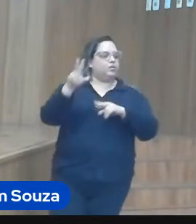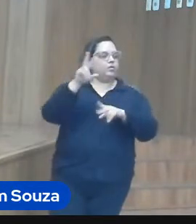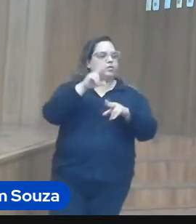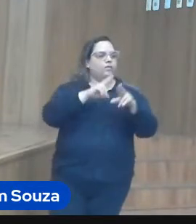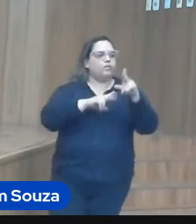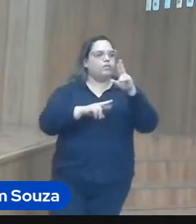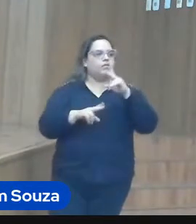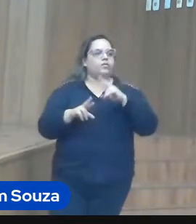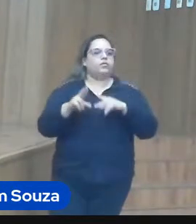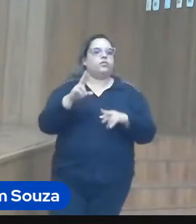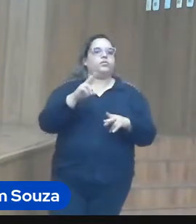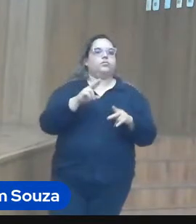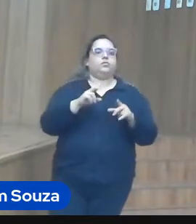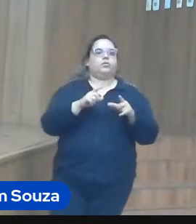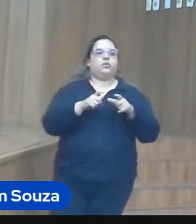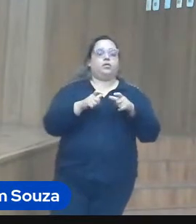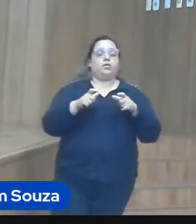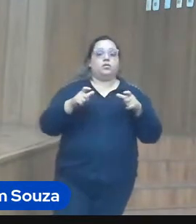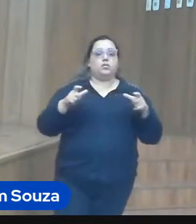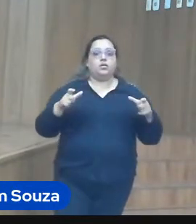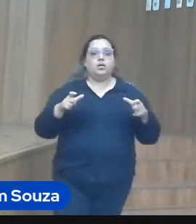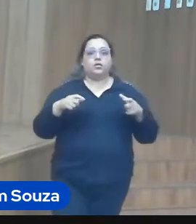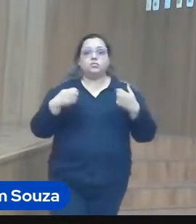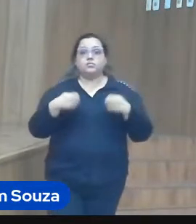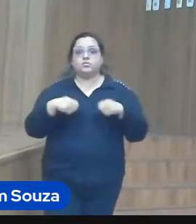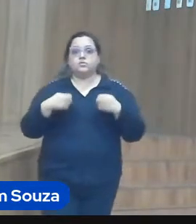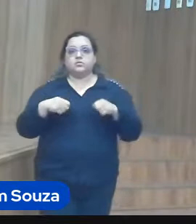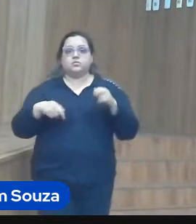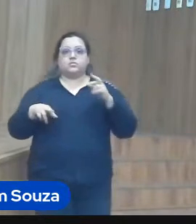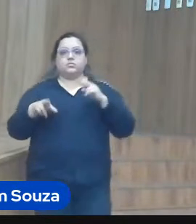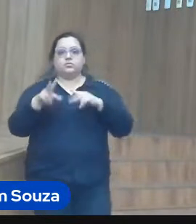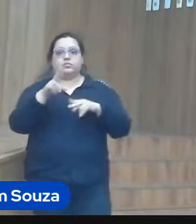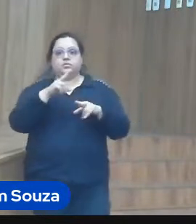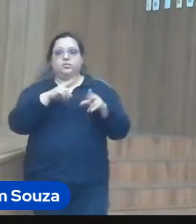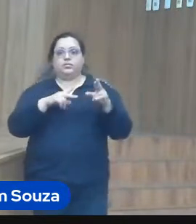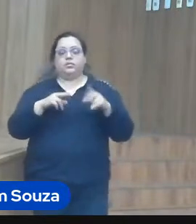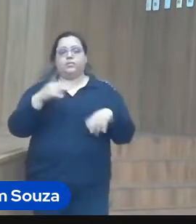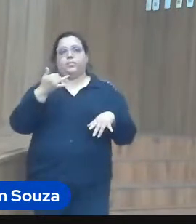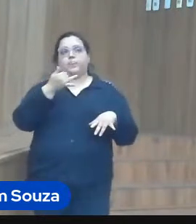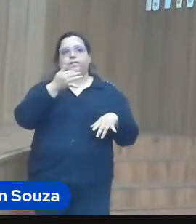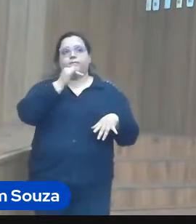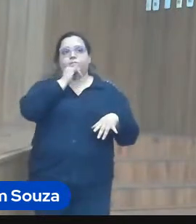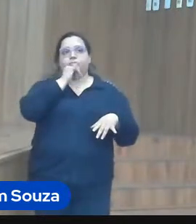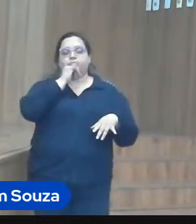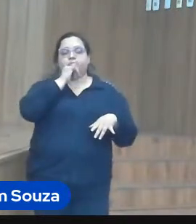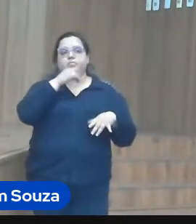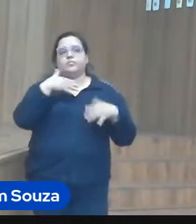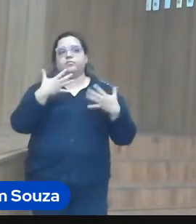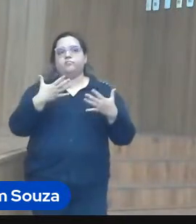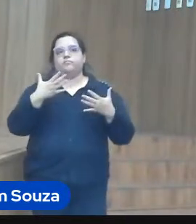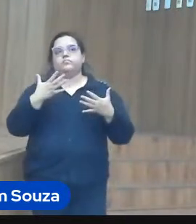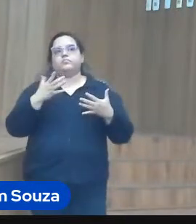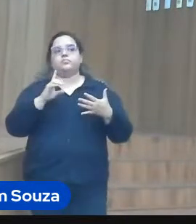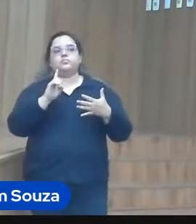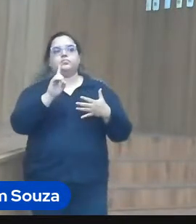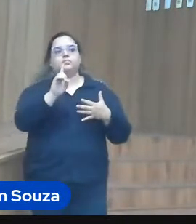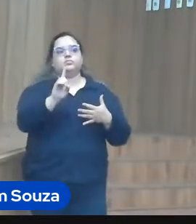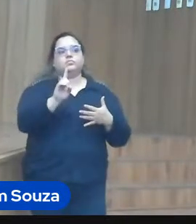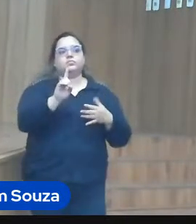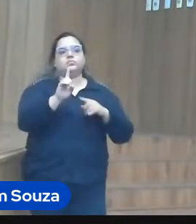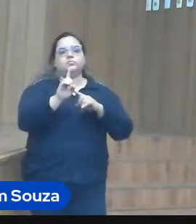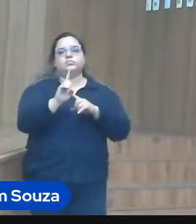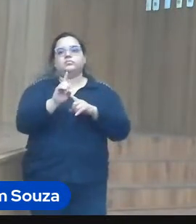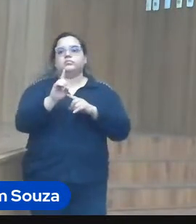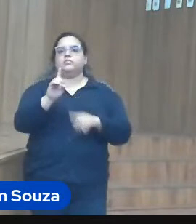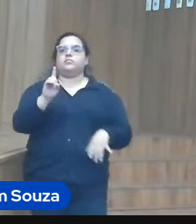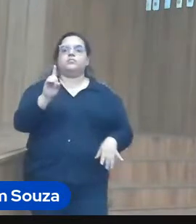A complexidade, ela exige a diferença. Então, por exemplo, eu podia chegar para vocês que estão